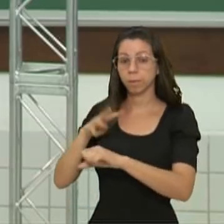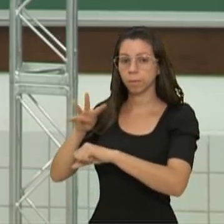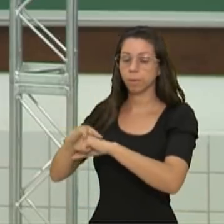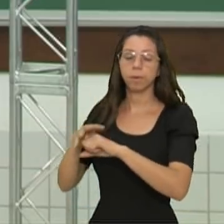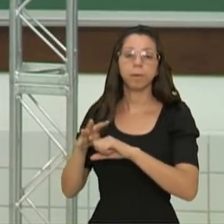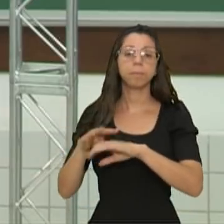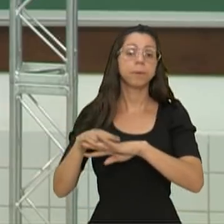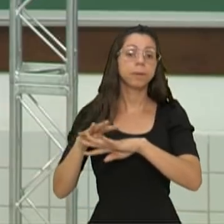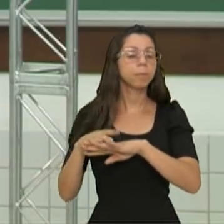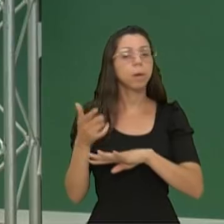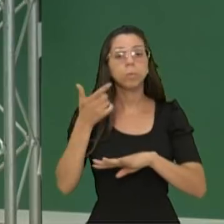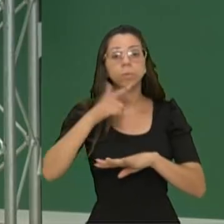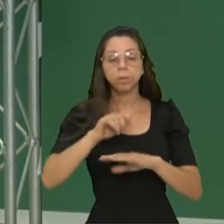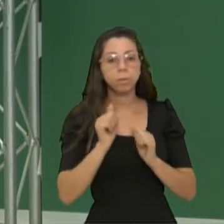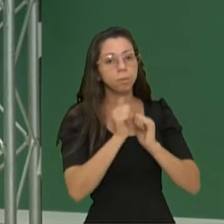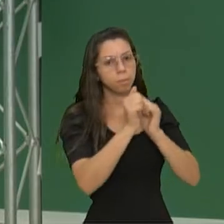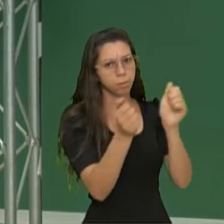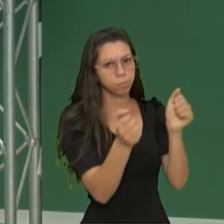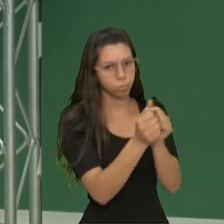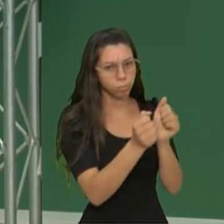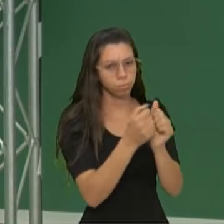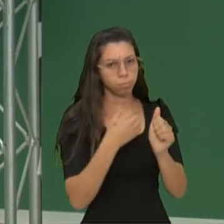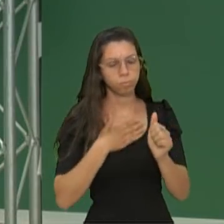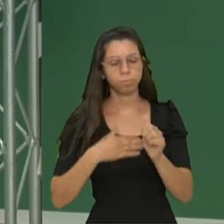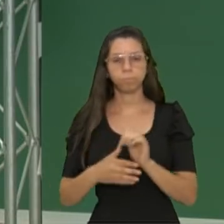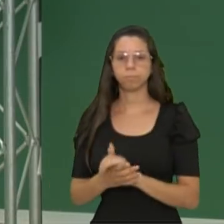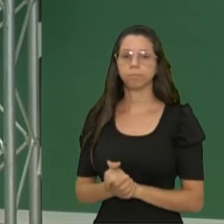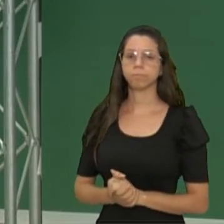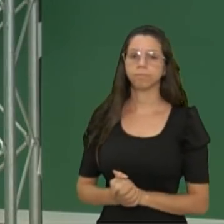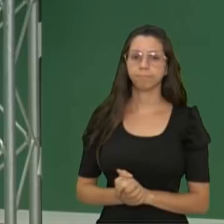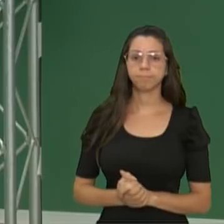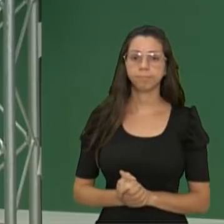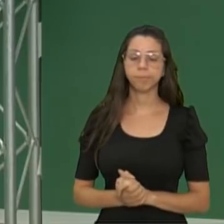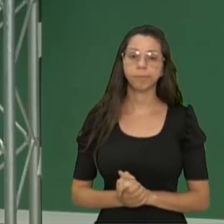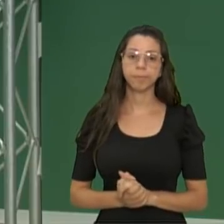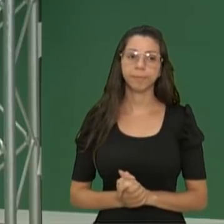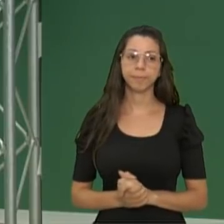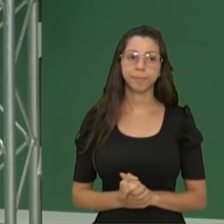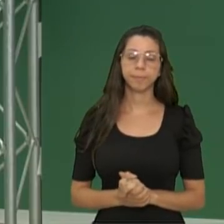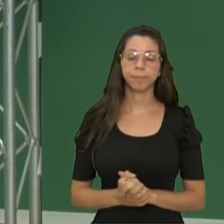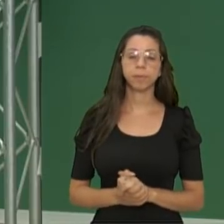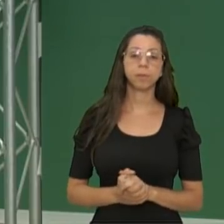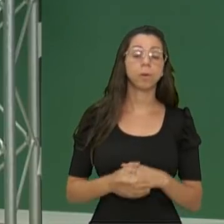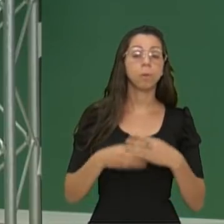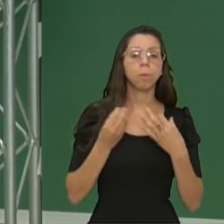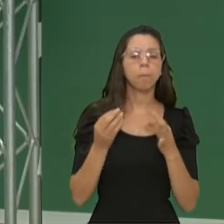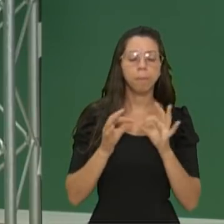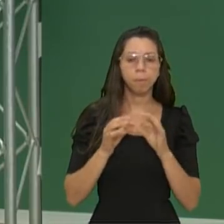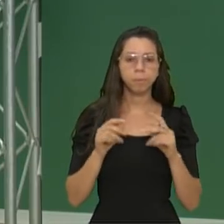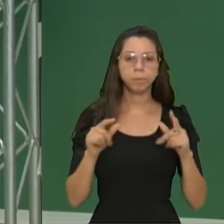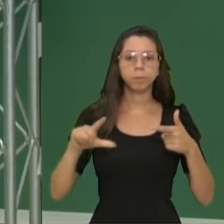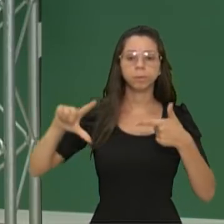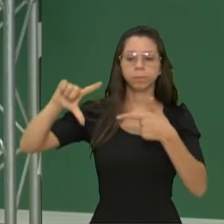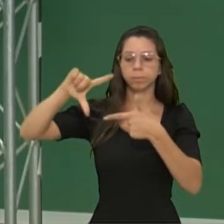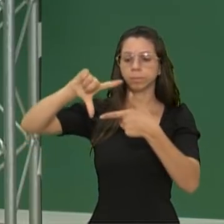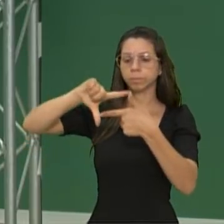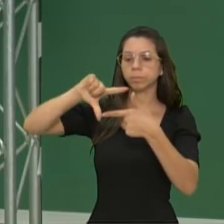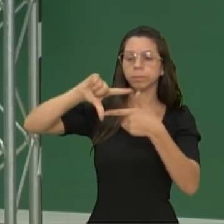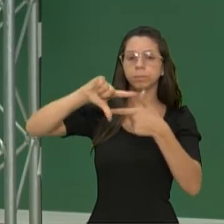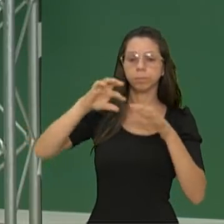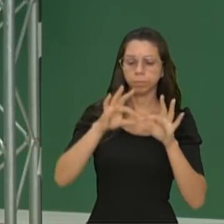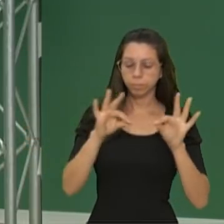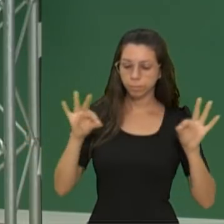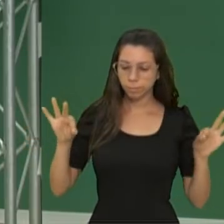conseguiu, acompanha comigo. Primeira coisa que nós vimos lá, ó, formato retangular com área de